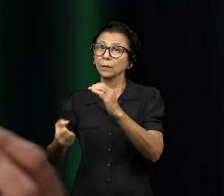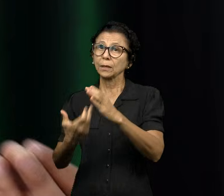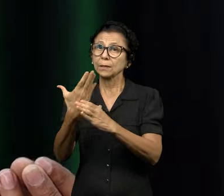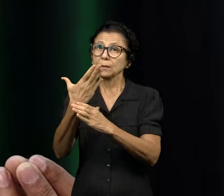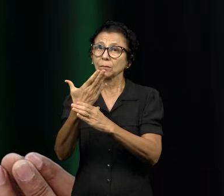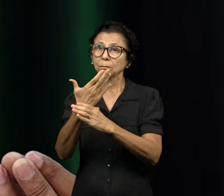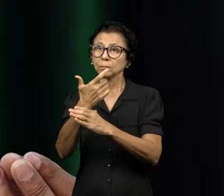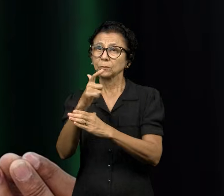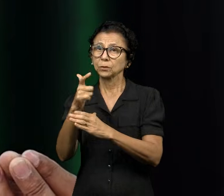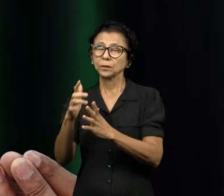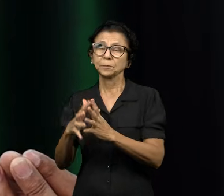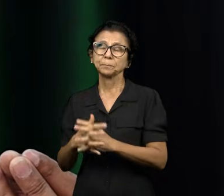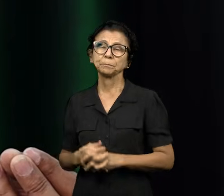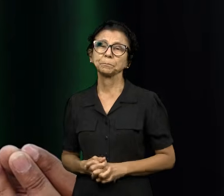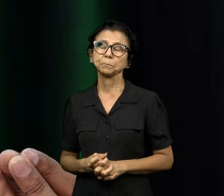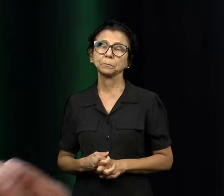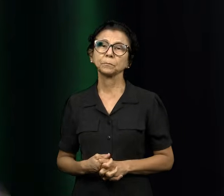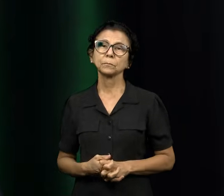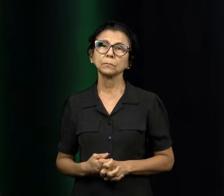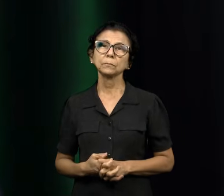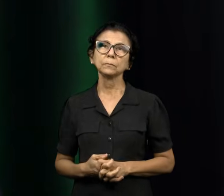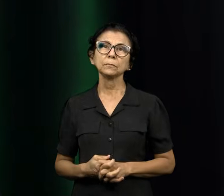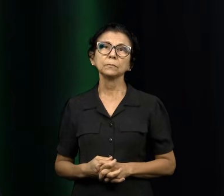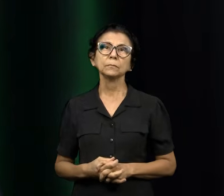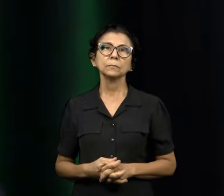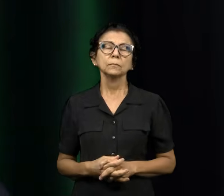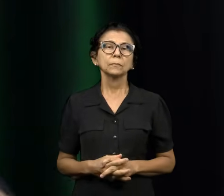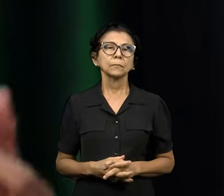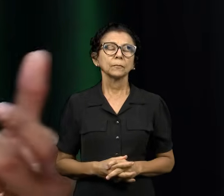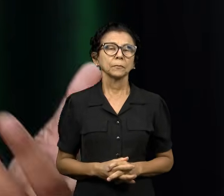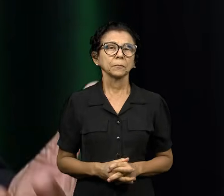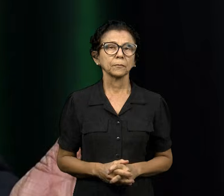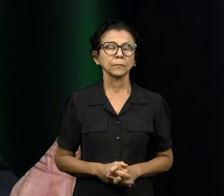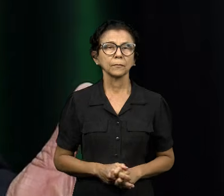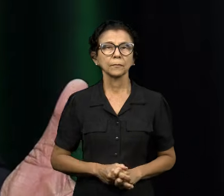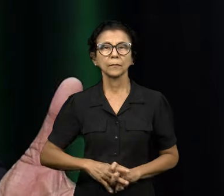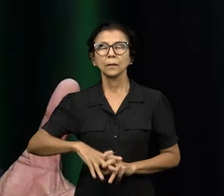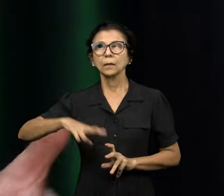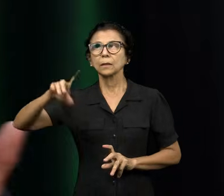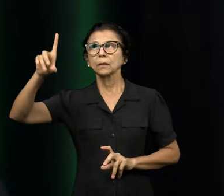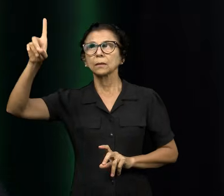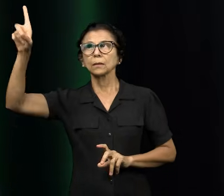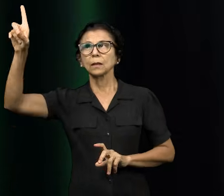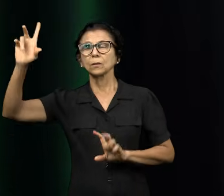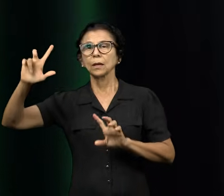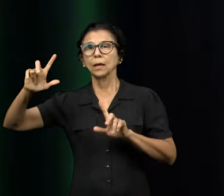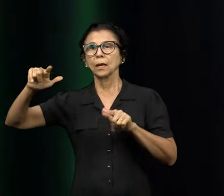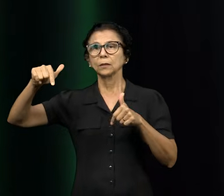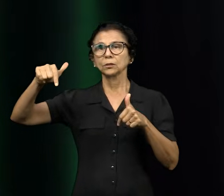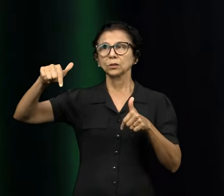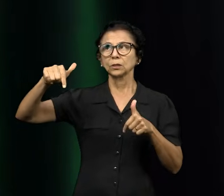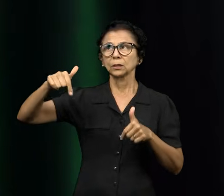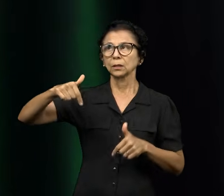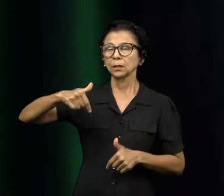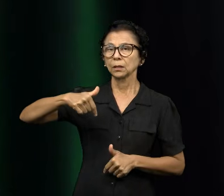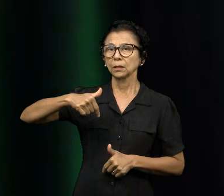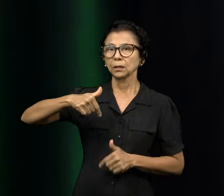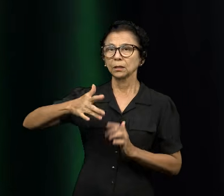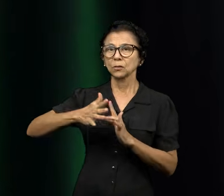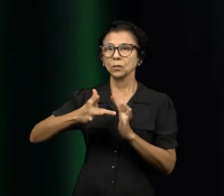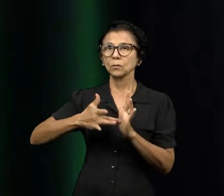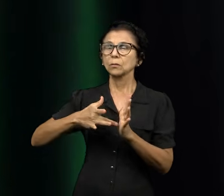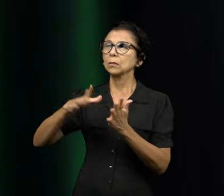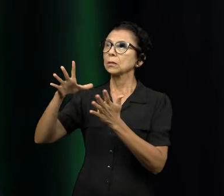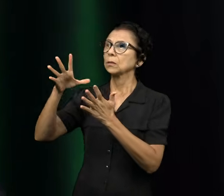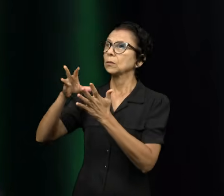Então ele e o Pai, né, ele diz, são um. Então tudo que ele fazia era aquilo conforme o Pai.